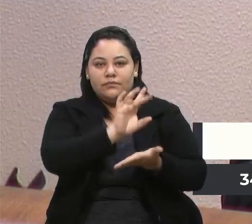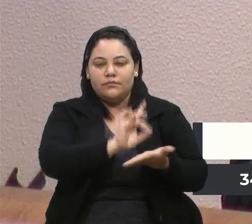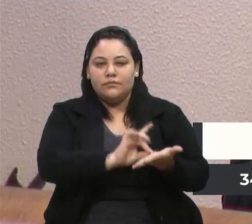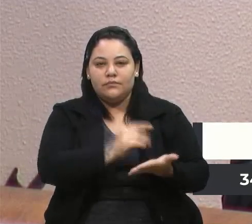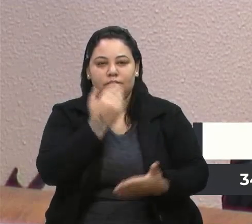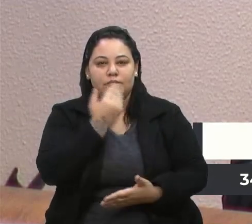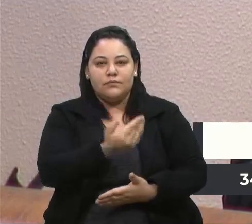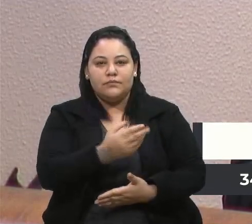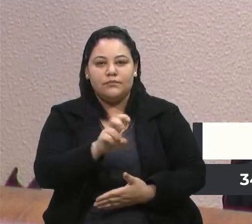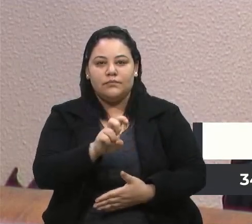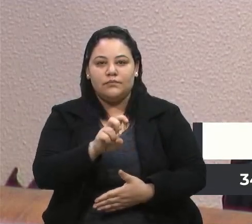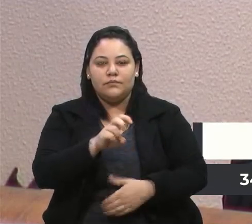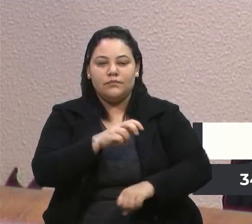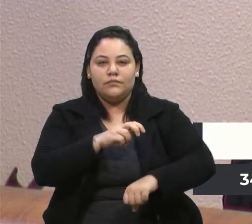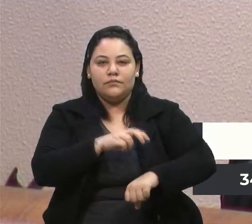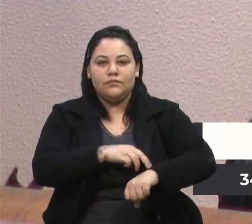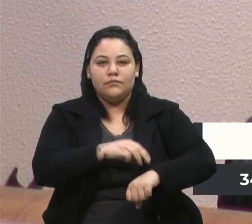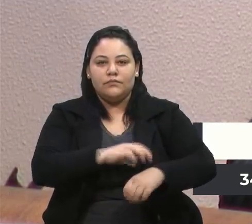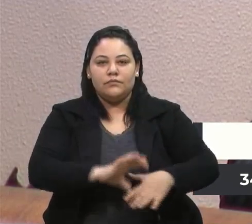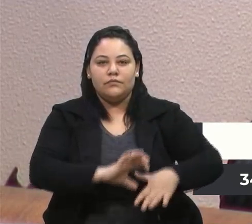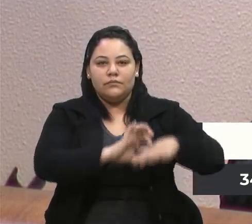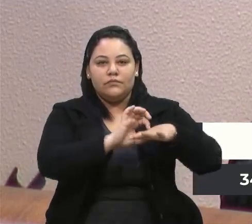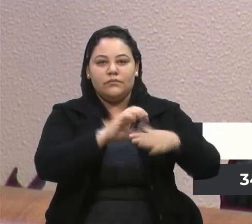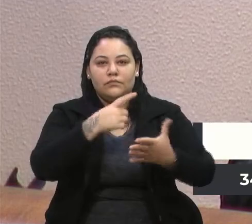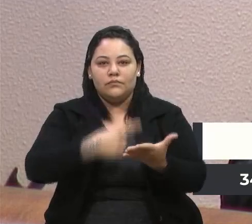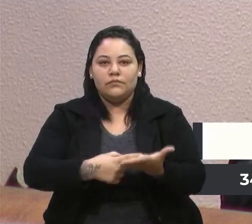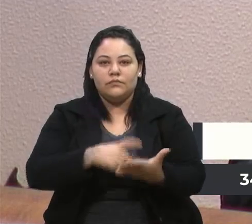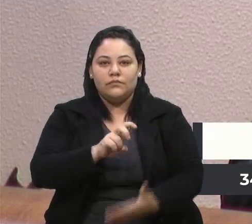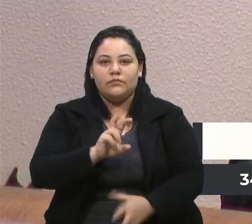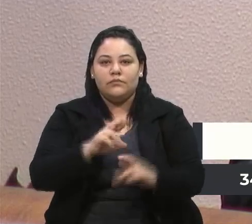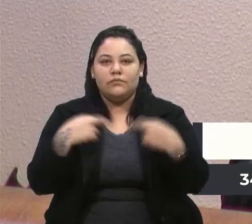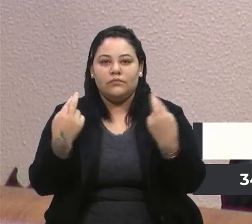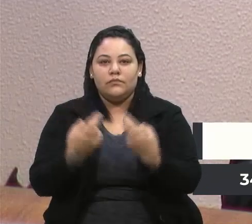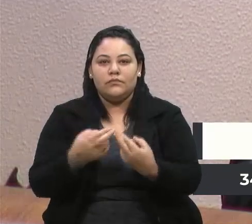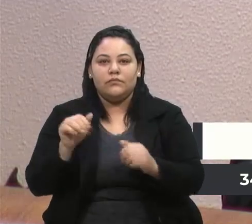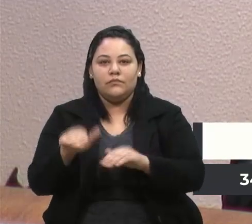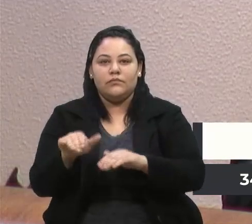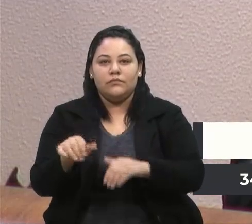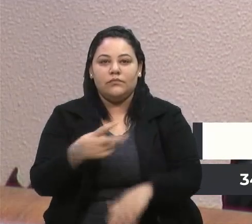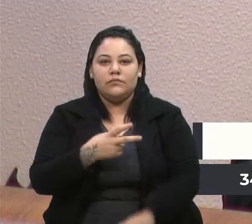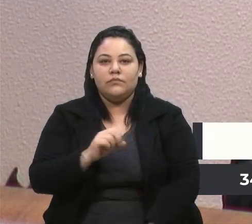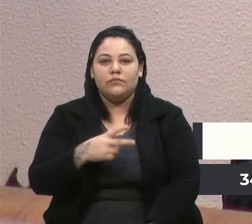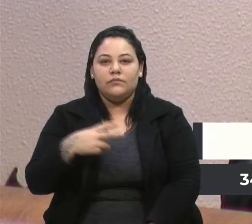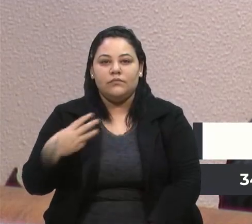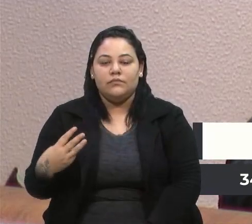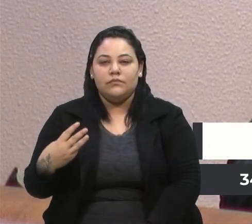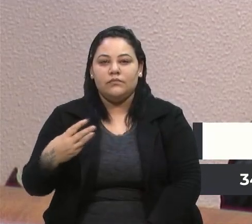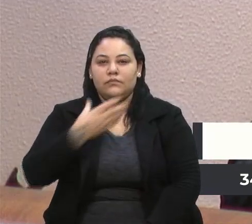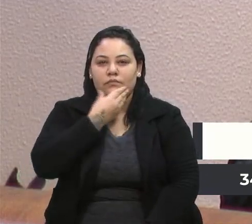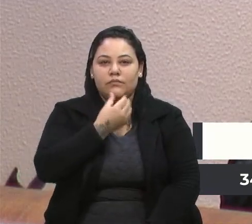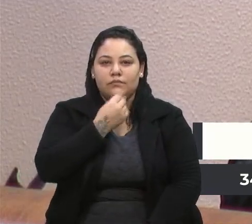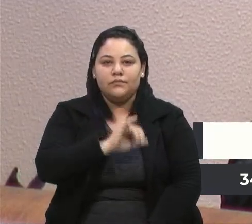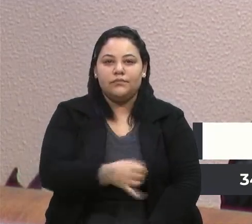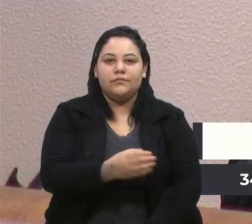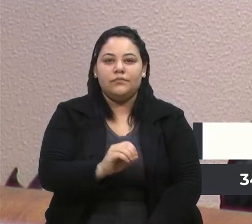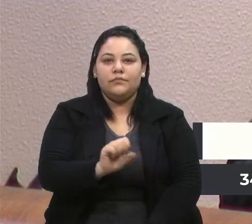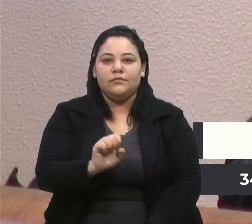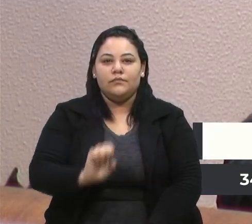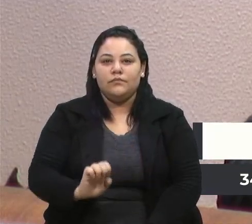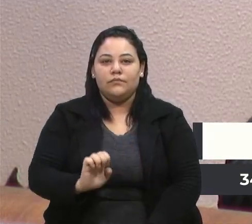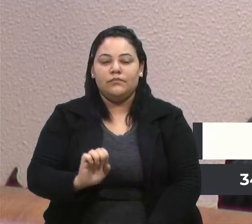solicitam o espaço de acordo de liderança na sessão do dia 5 de setembro de 2023 para o senhor José Ademir